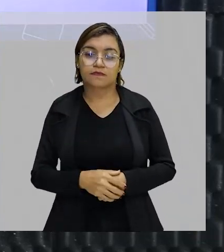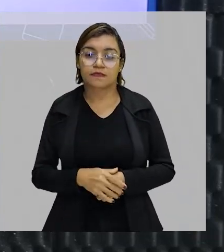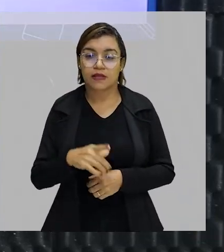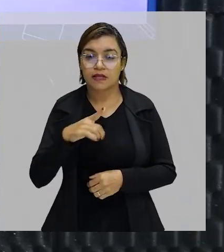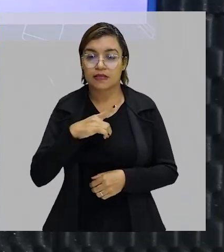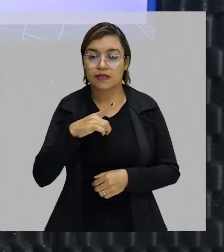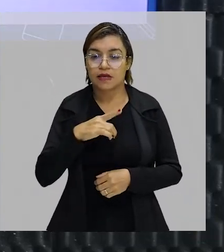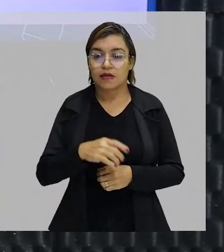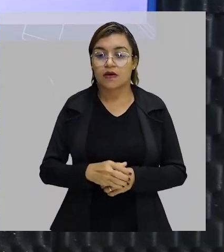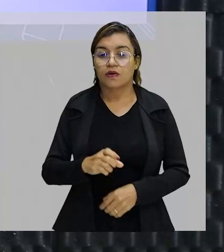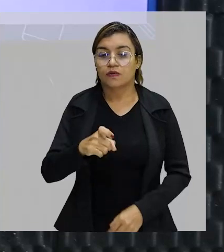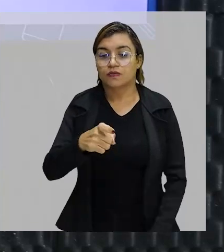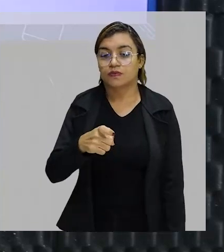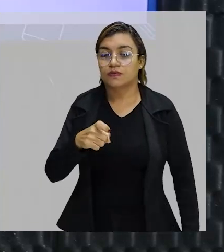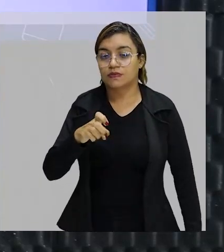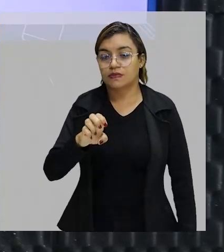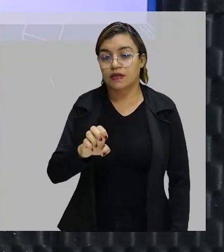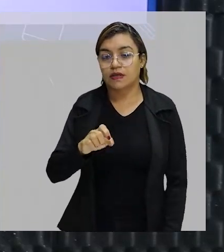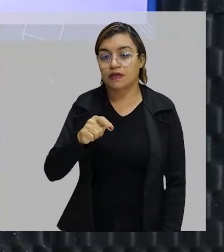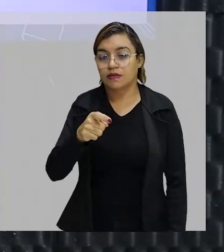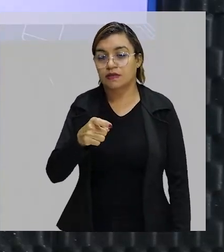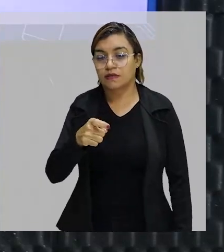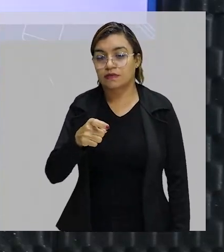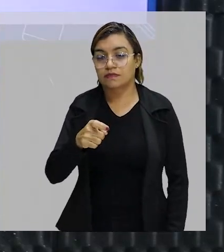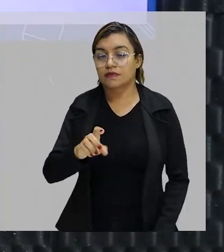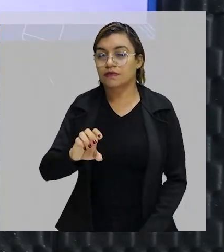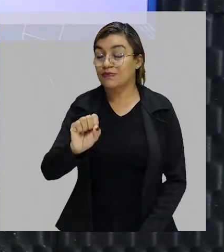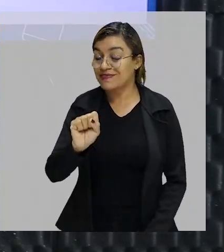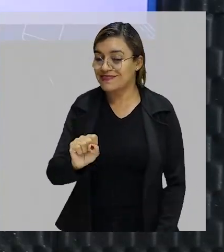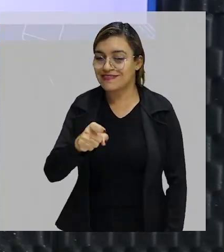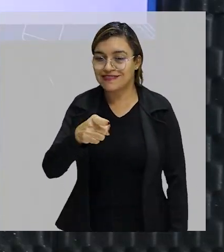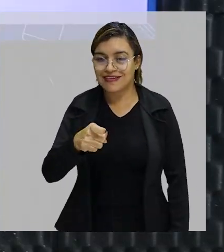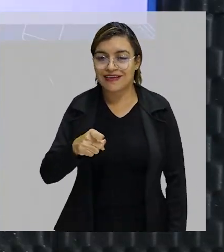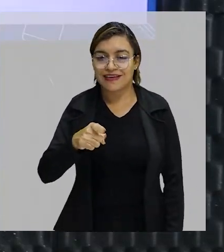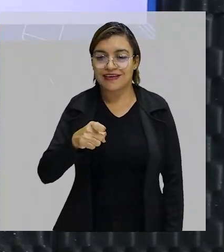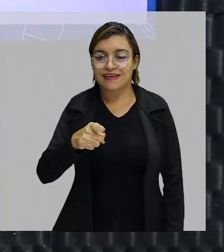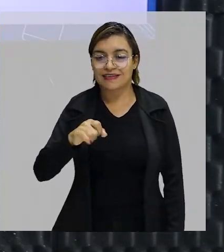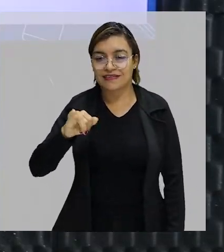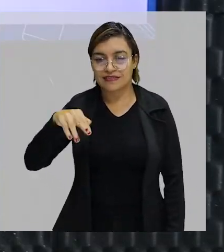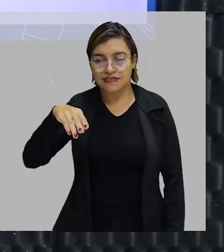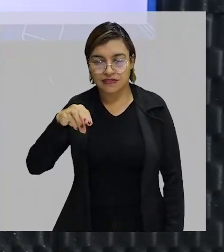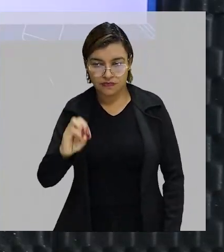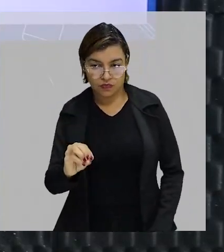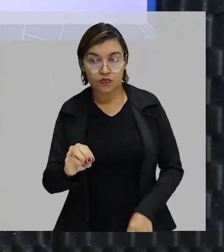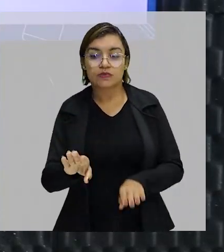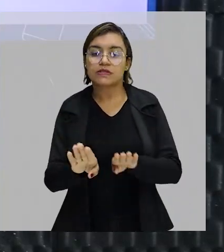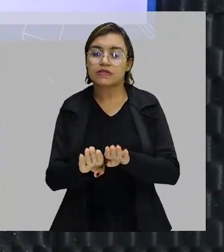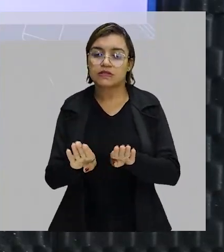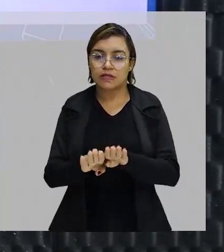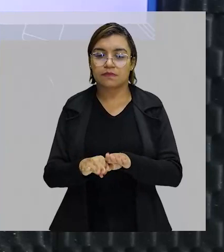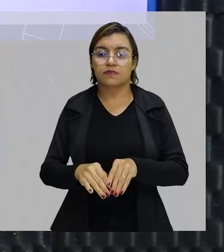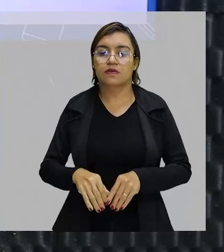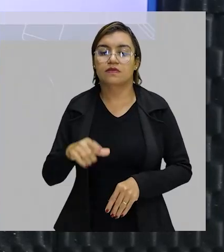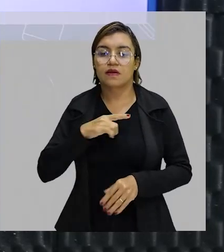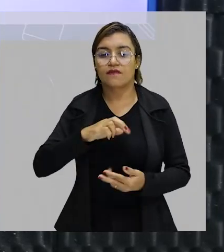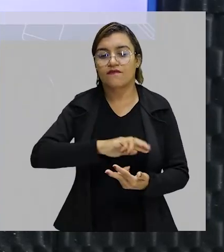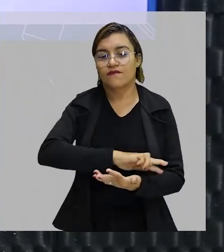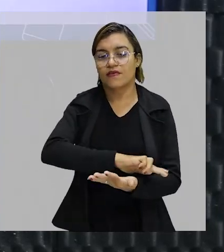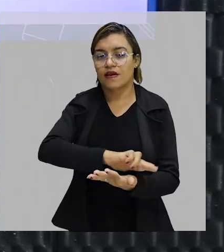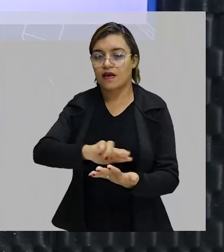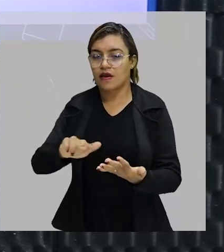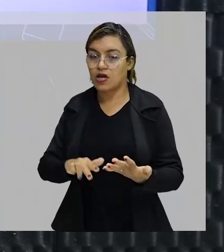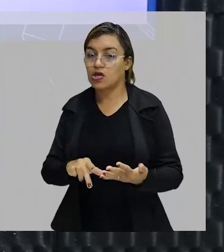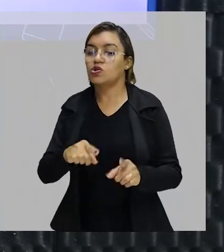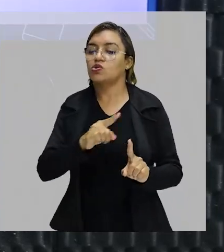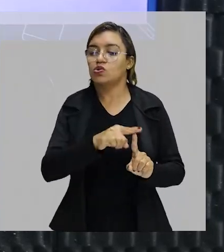sexismo e o preconceito de gênero. Há diversos tipos de preconceito sexual, chamados de sexismo